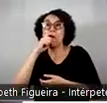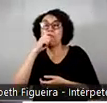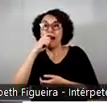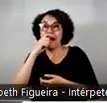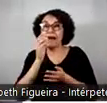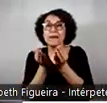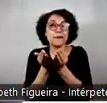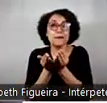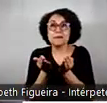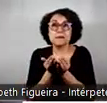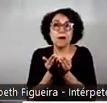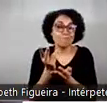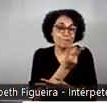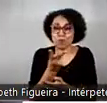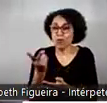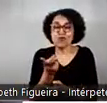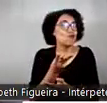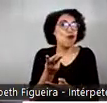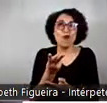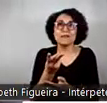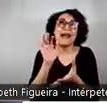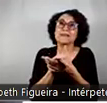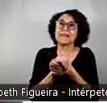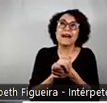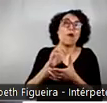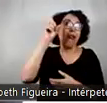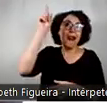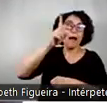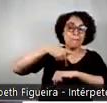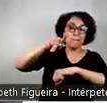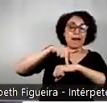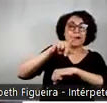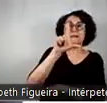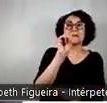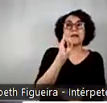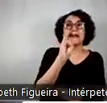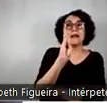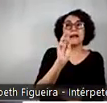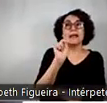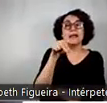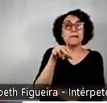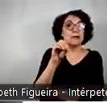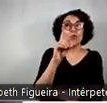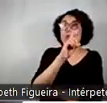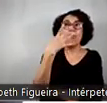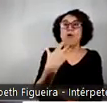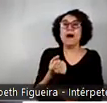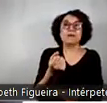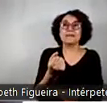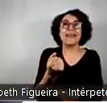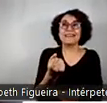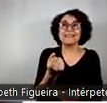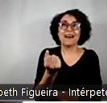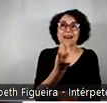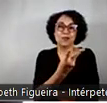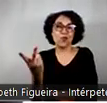não reconhece o casamento interreligioso. E aí, a Mahá, né, ela e sua família